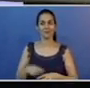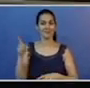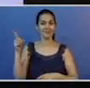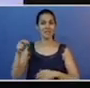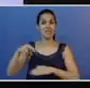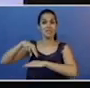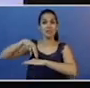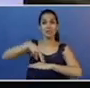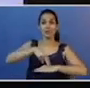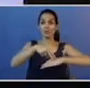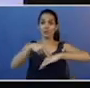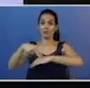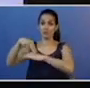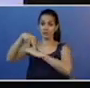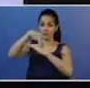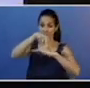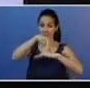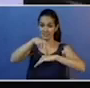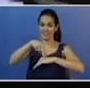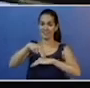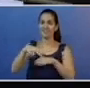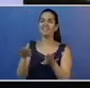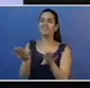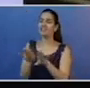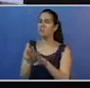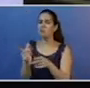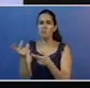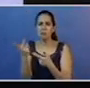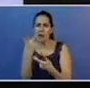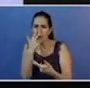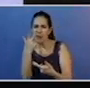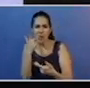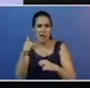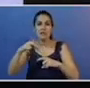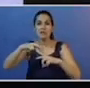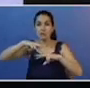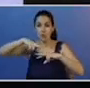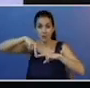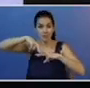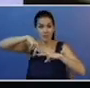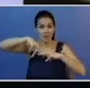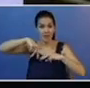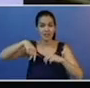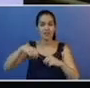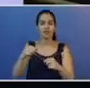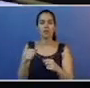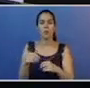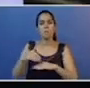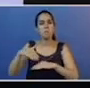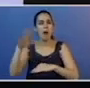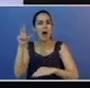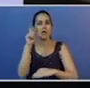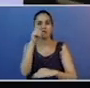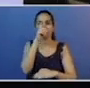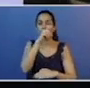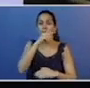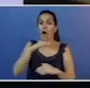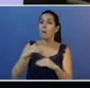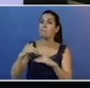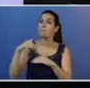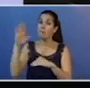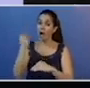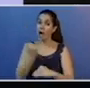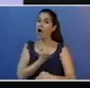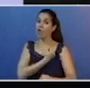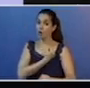Aqui o surf, que usa os mesmos princípios do skate, né, com base de notas. Então, quanto maior a dificuldade, maior as notas, né? Então, o atleta que conseguir fazer o maior